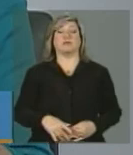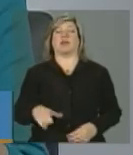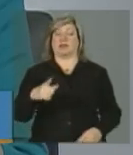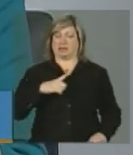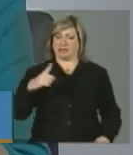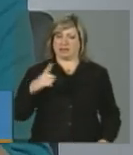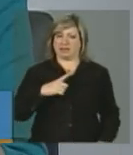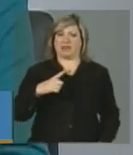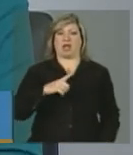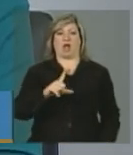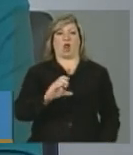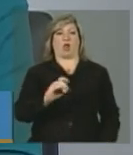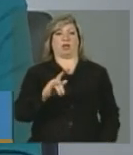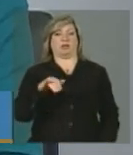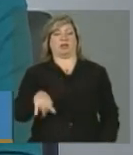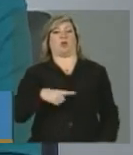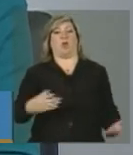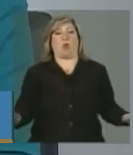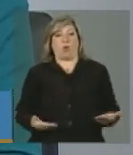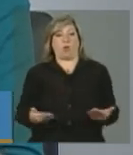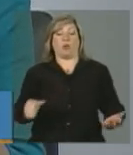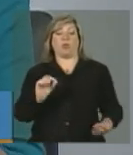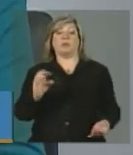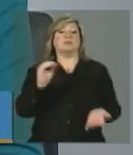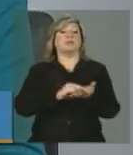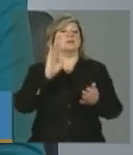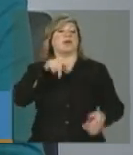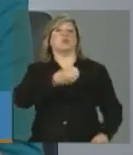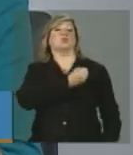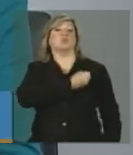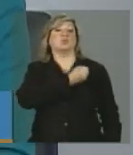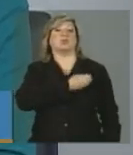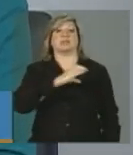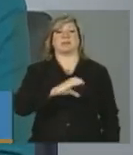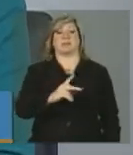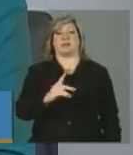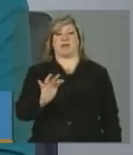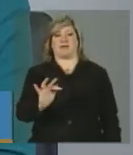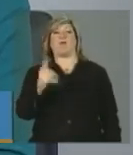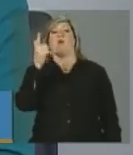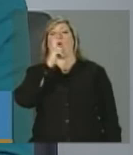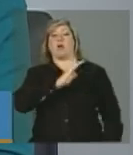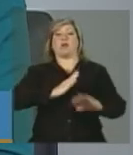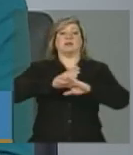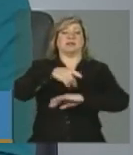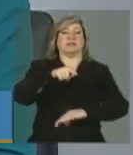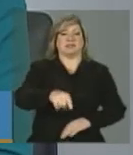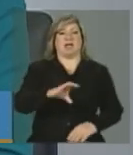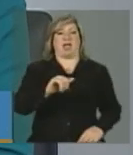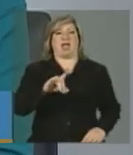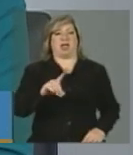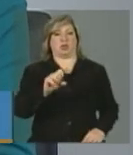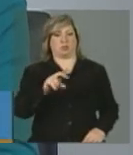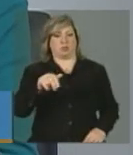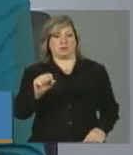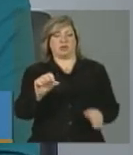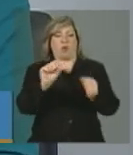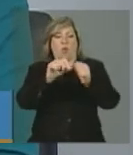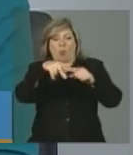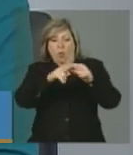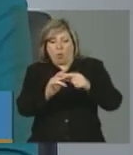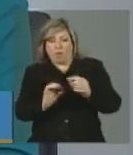o atual, que é o login hoje do CPF, ele permite o acesso ao CAD SUAS e a atualização dessas informações, tanto